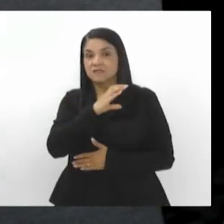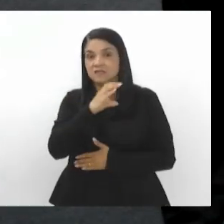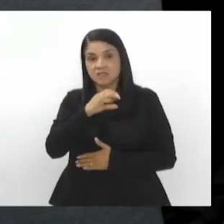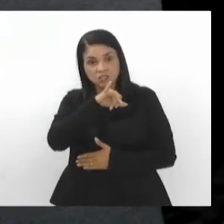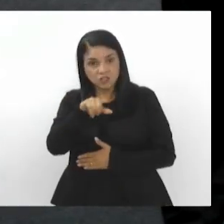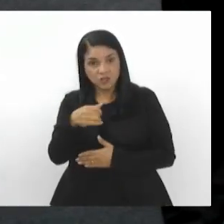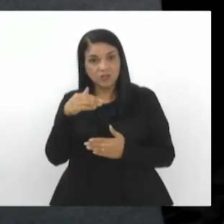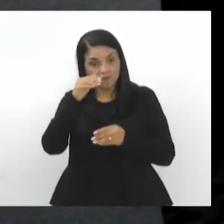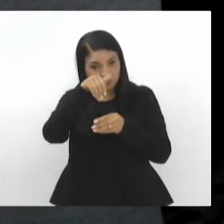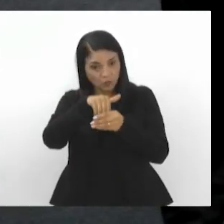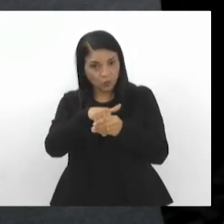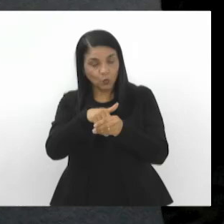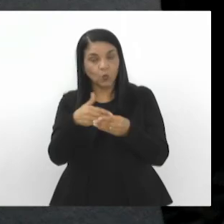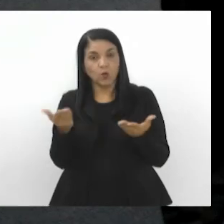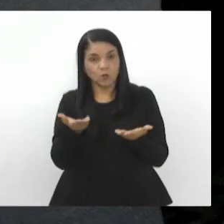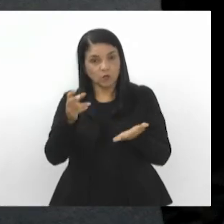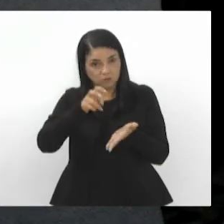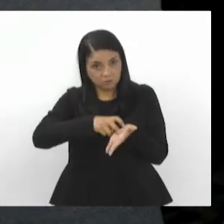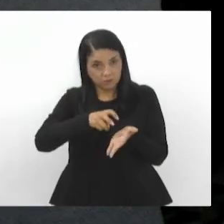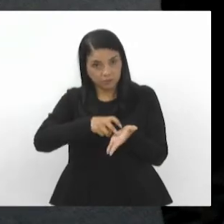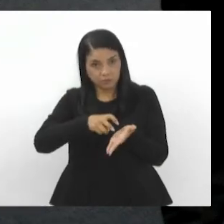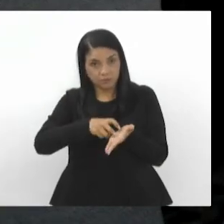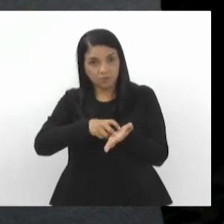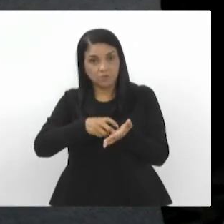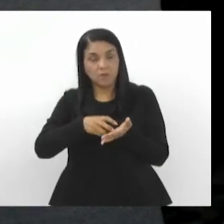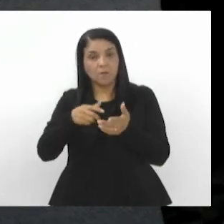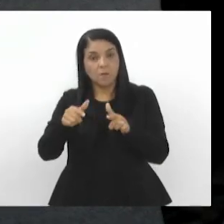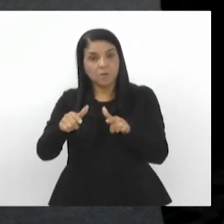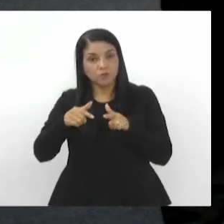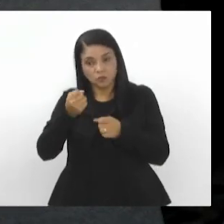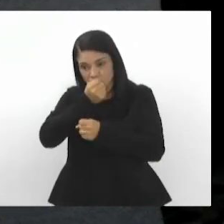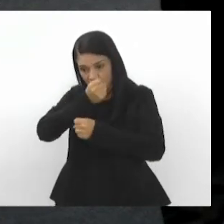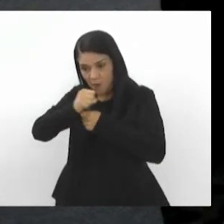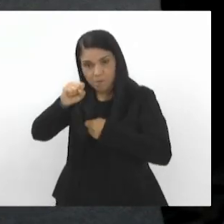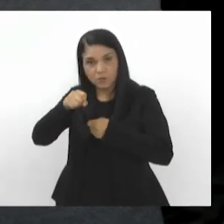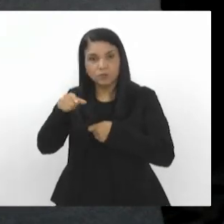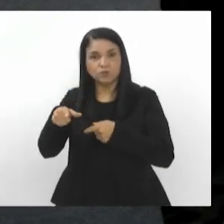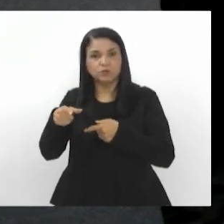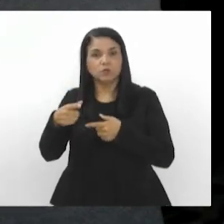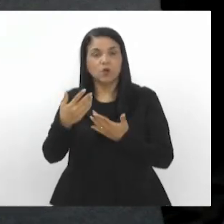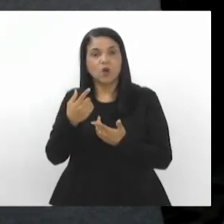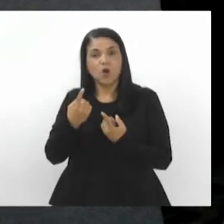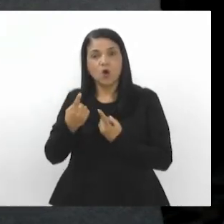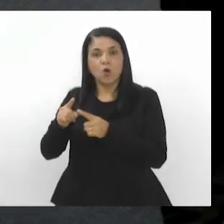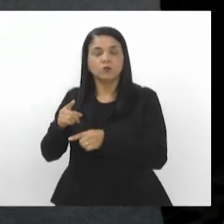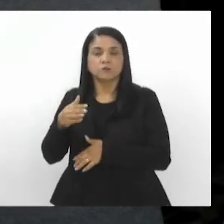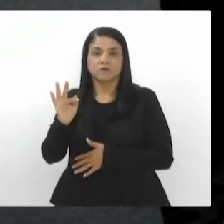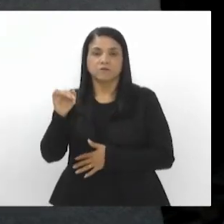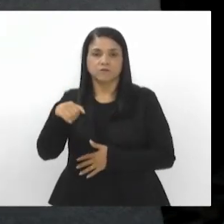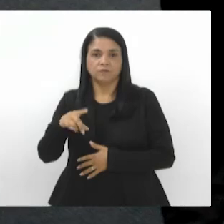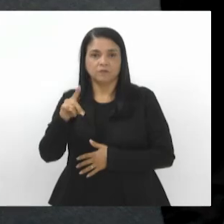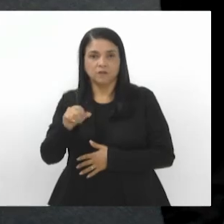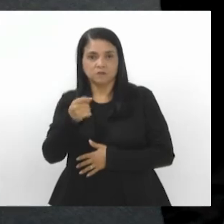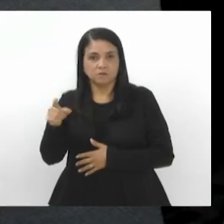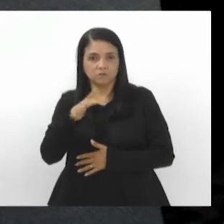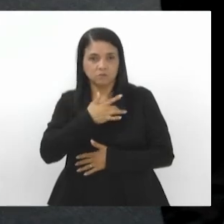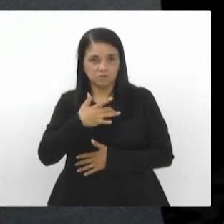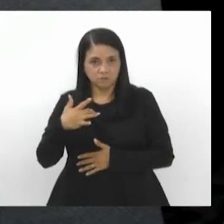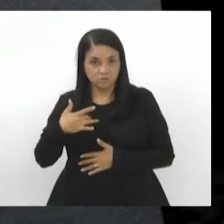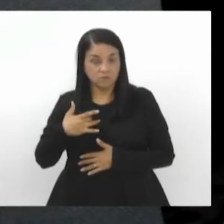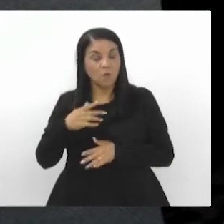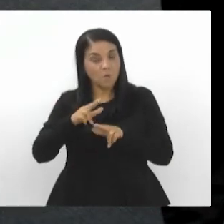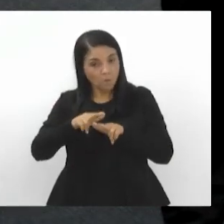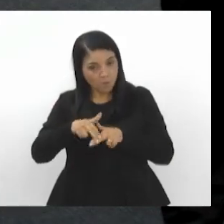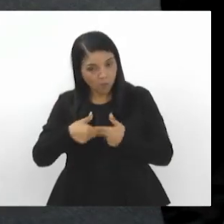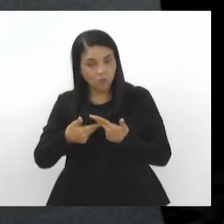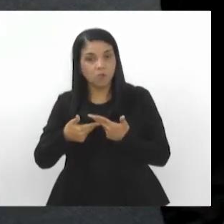votou, agora de manhã, uma moção de repúdio à Fundação de Saúde, exatamente por